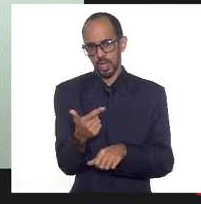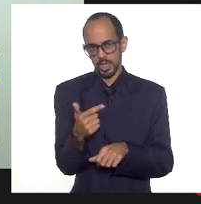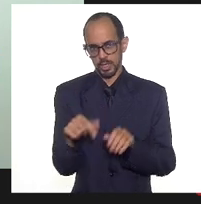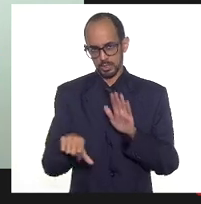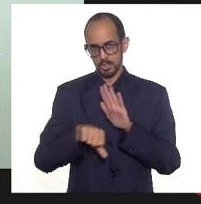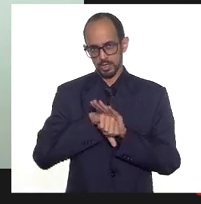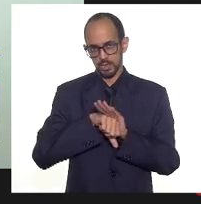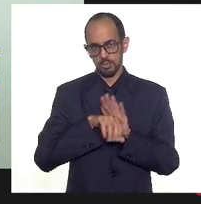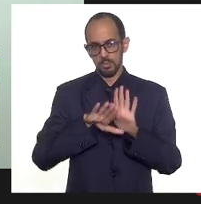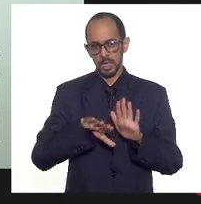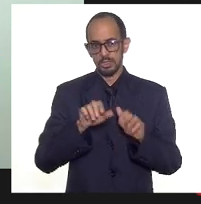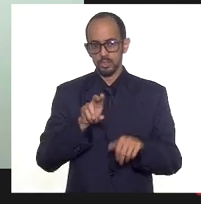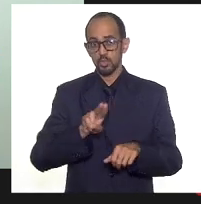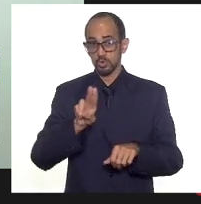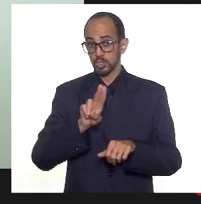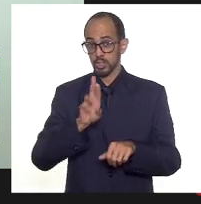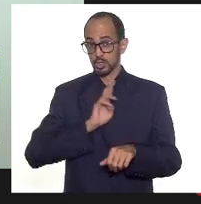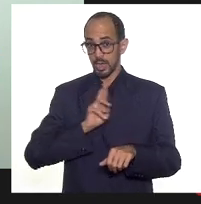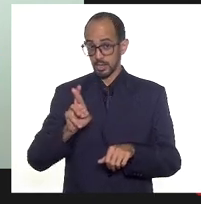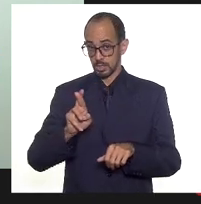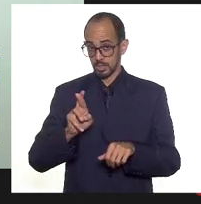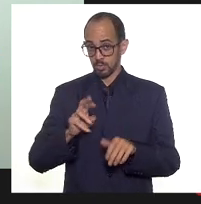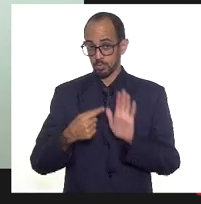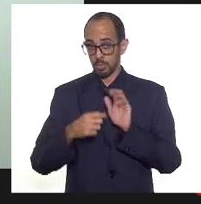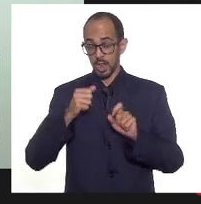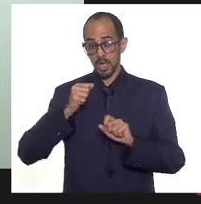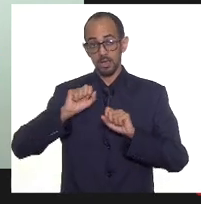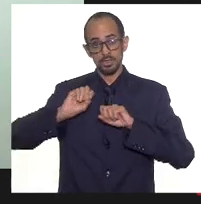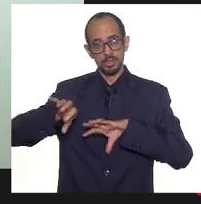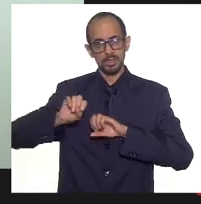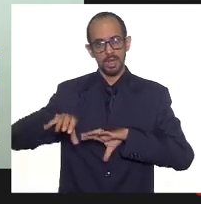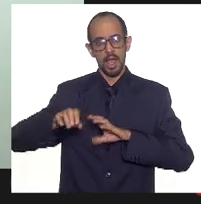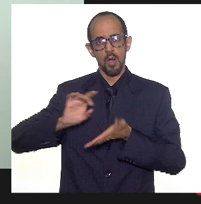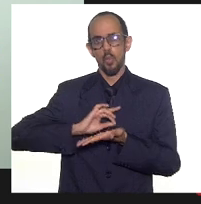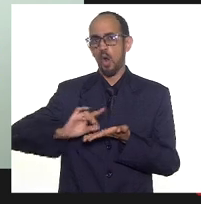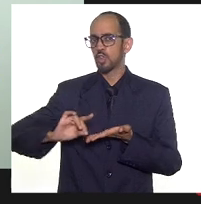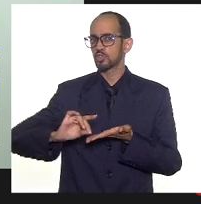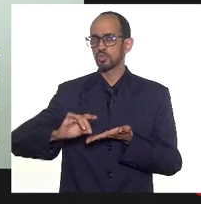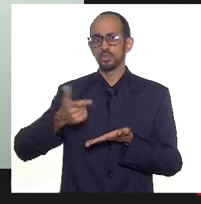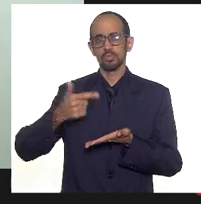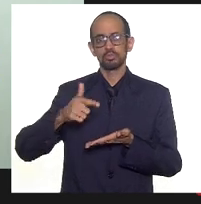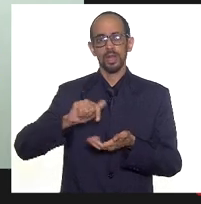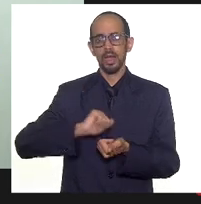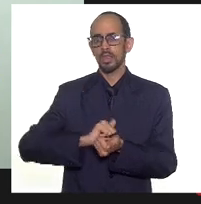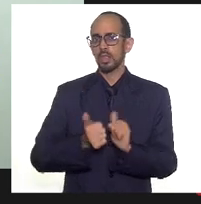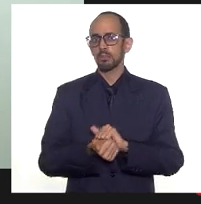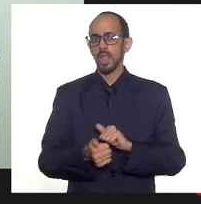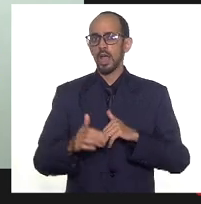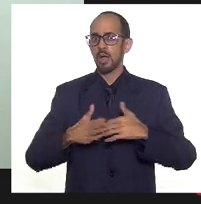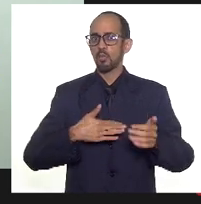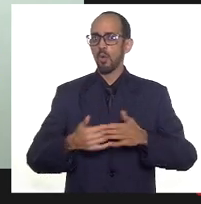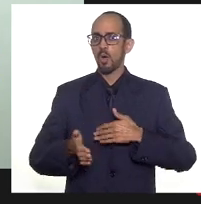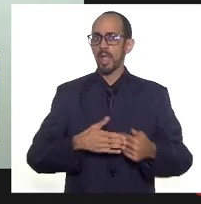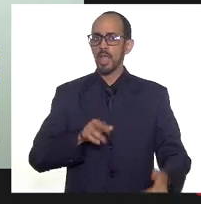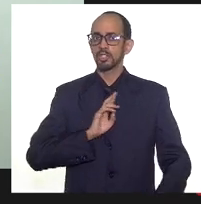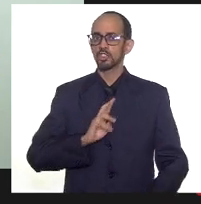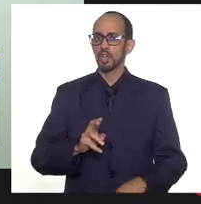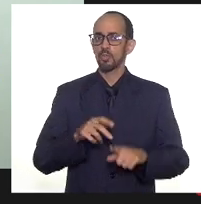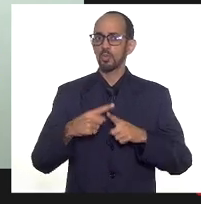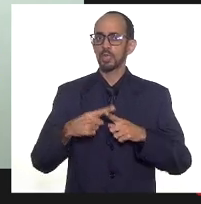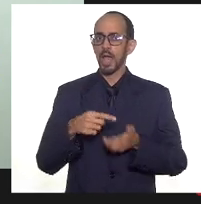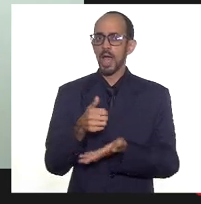expor o seu ódio, primeiramente que não se encaixe em nenhuma religião, porque a base, podemos dizer,